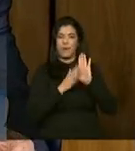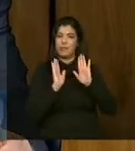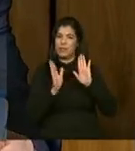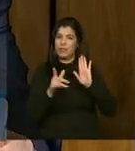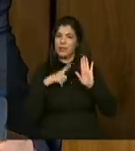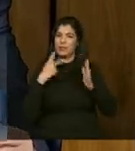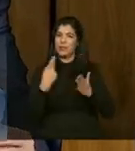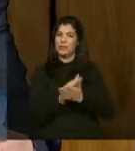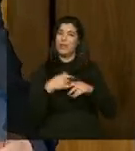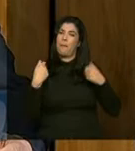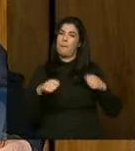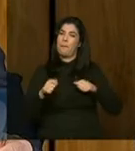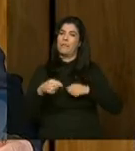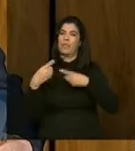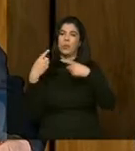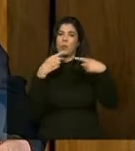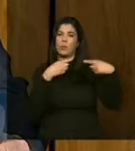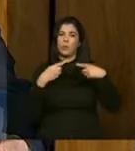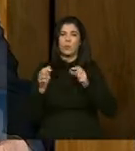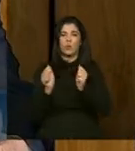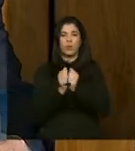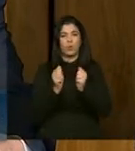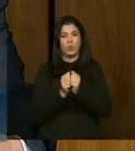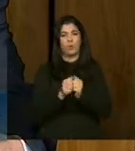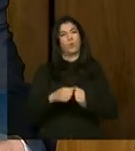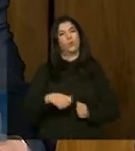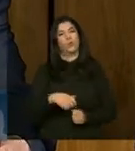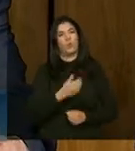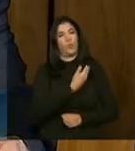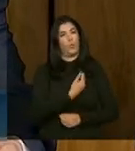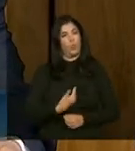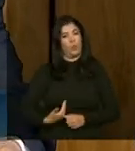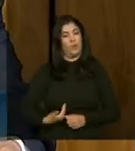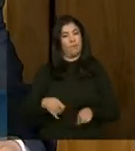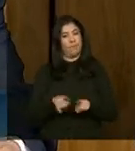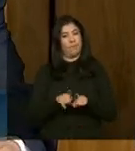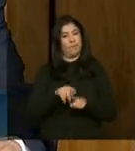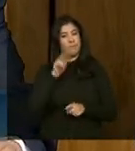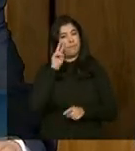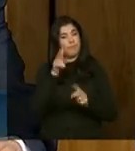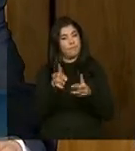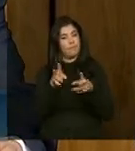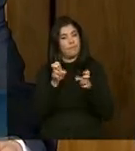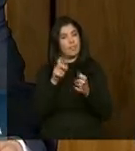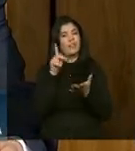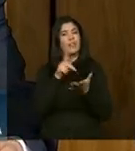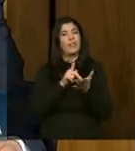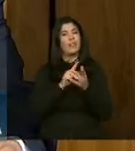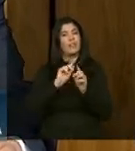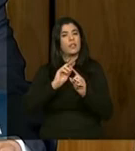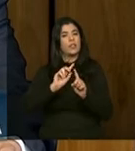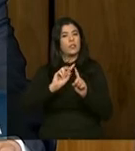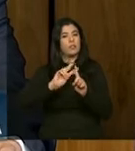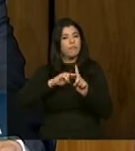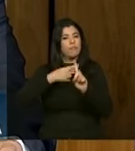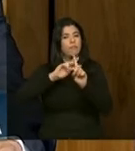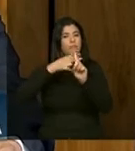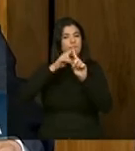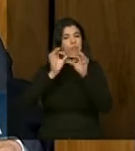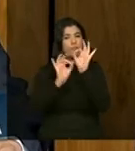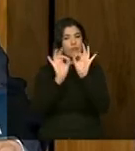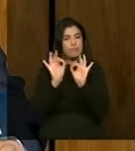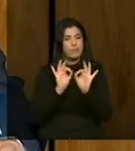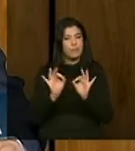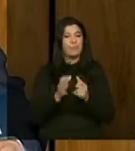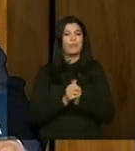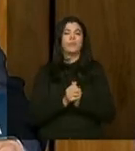têm que ser discutidas agora com o setor público para ver a realidade da implantação dessas propostas. Todos os